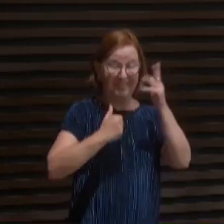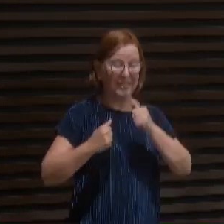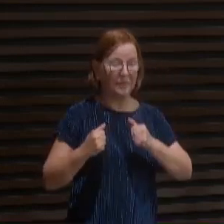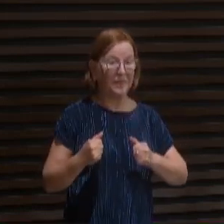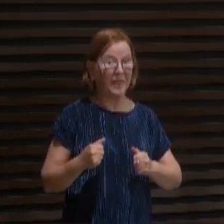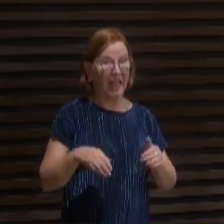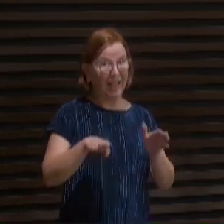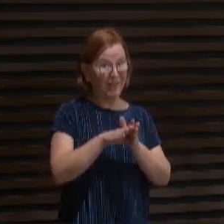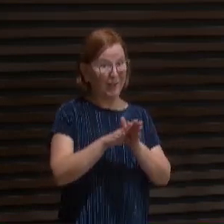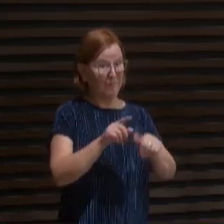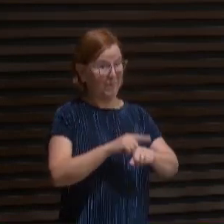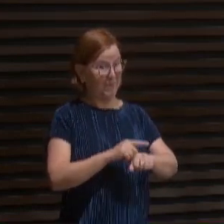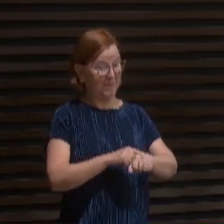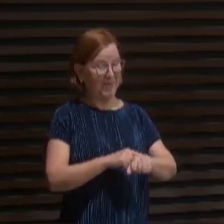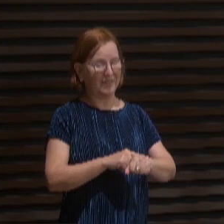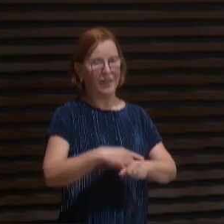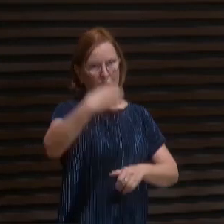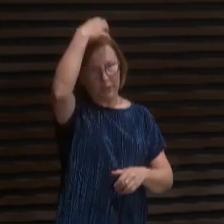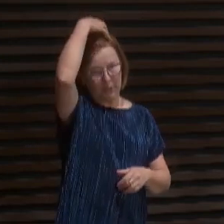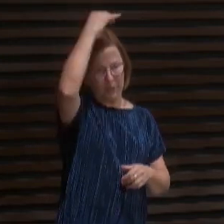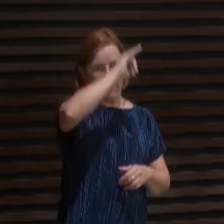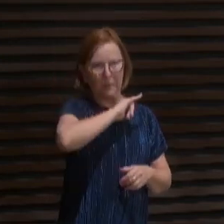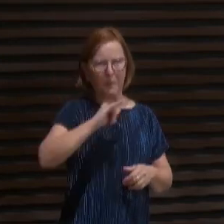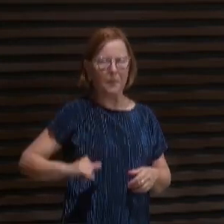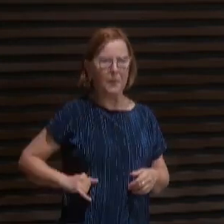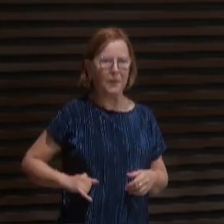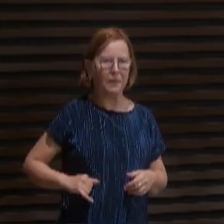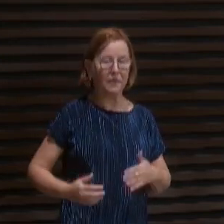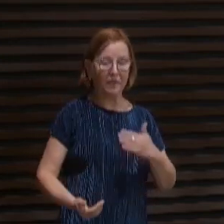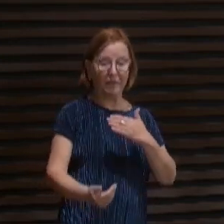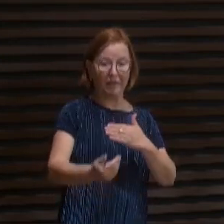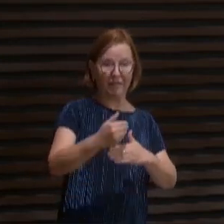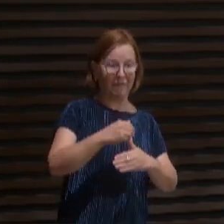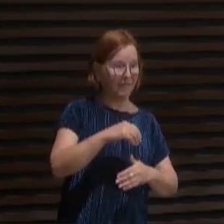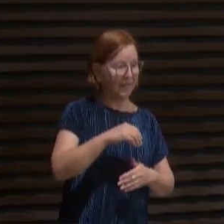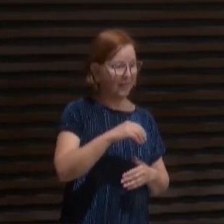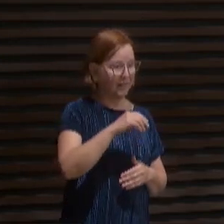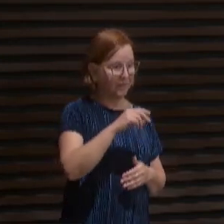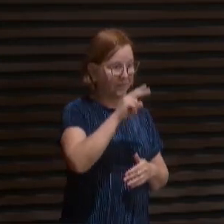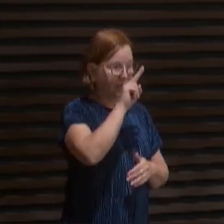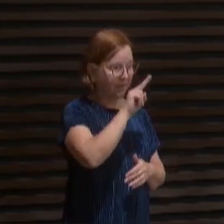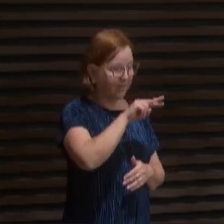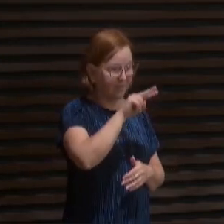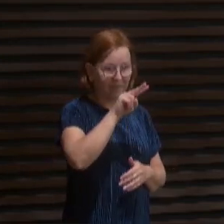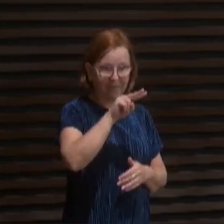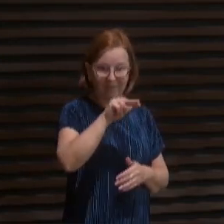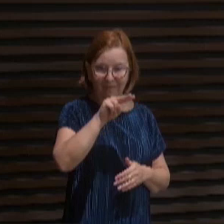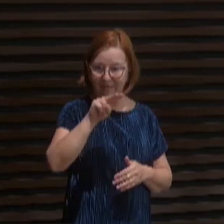momento esperado, o príncipe entra e observa e vai por cada uma, olhando as flores com